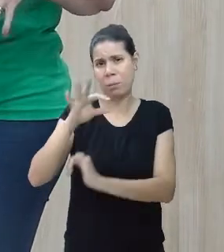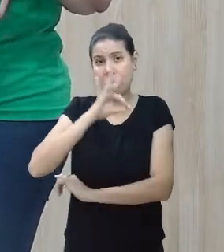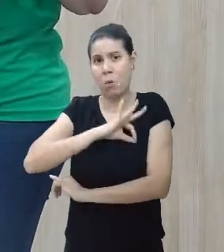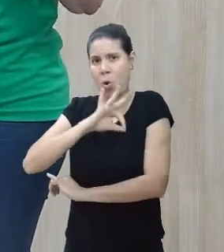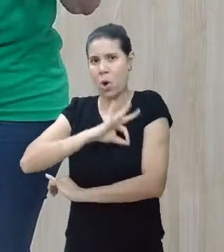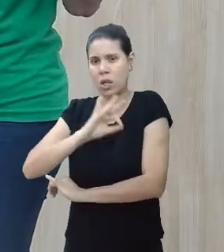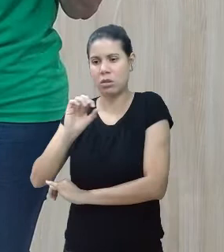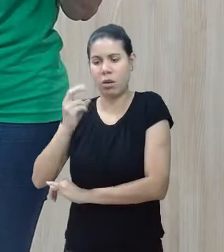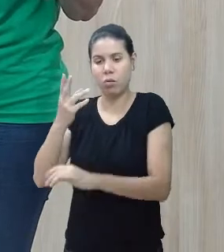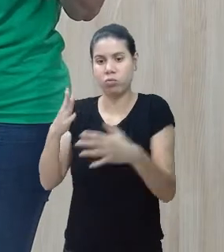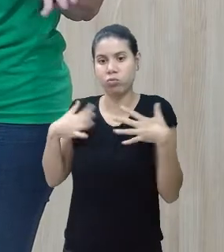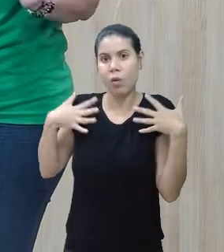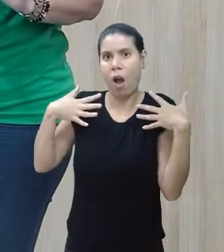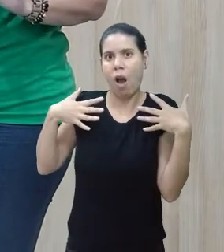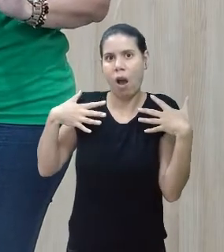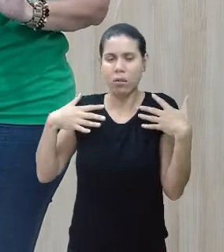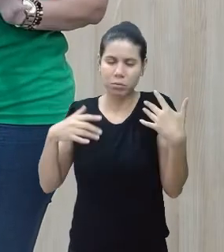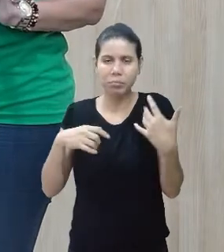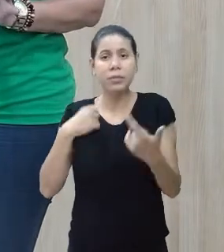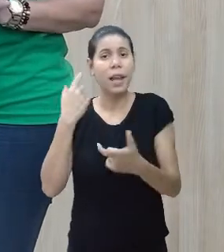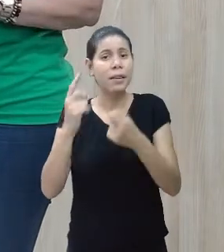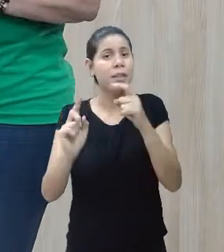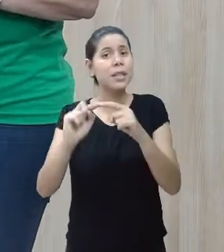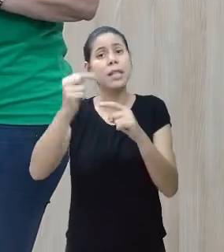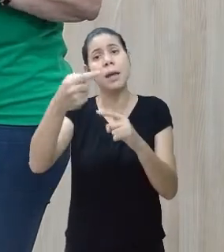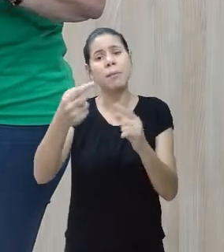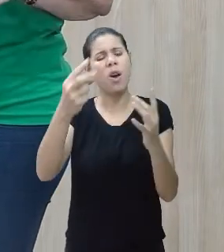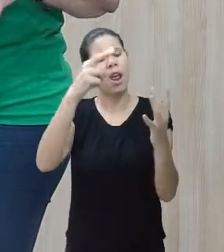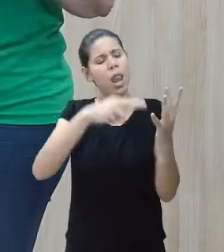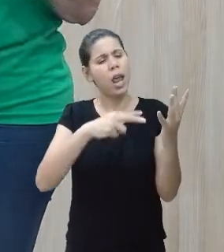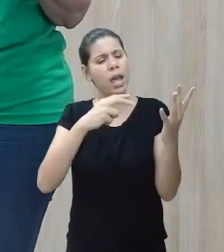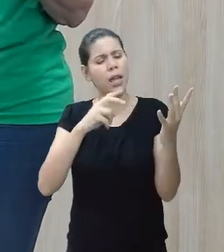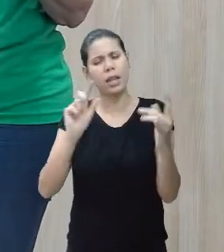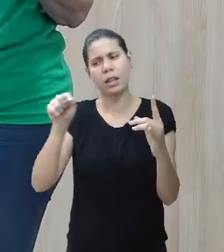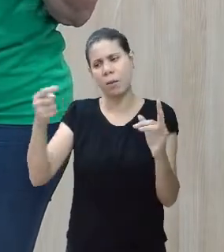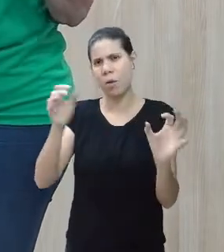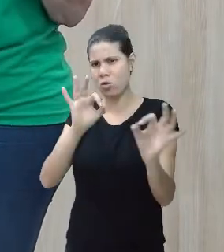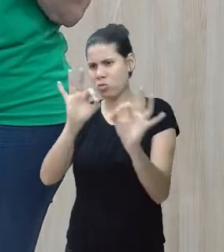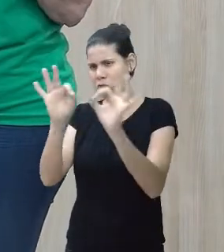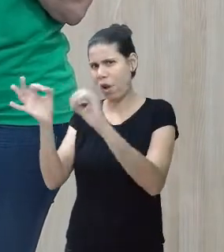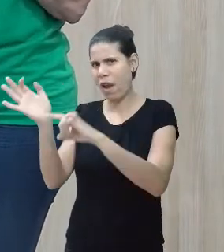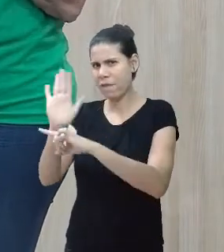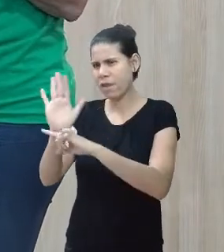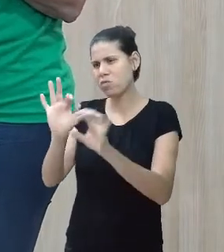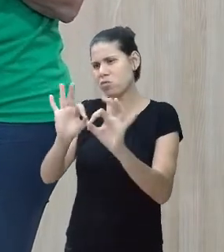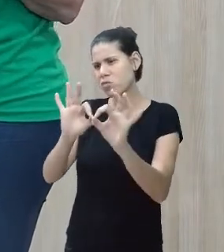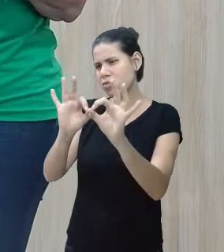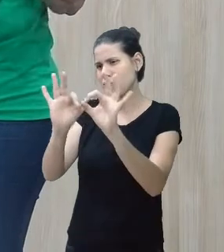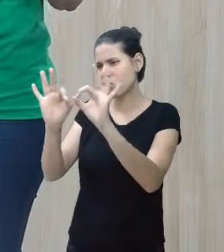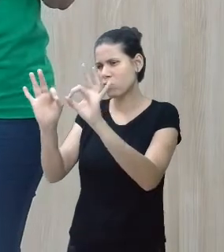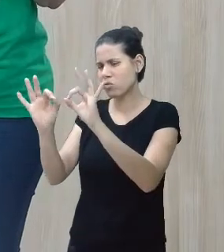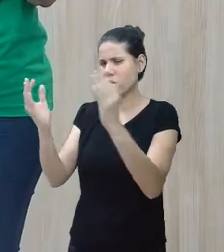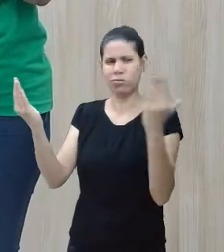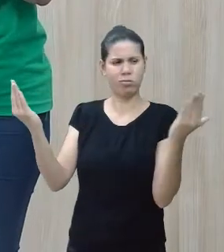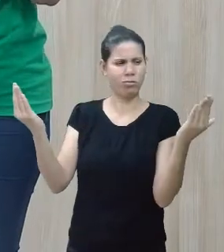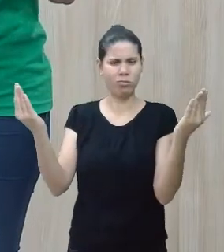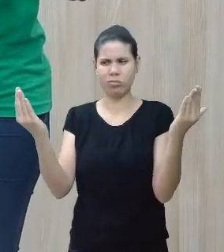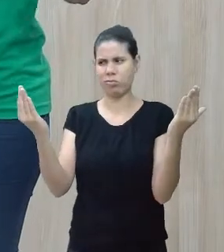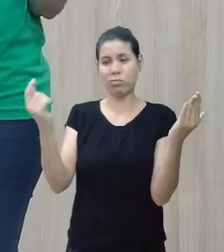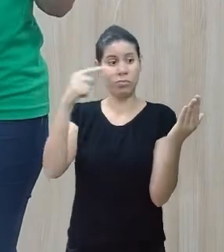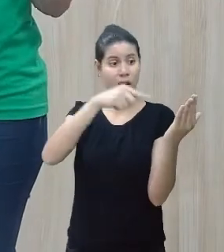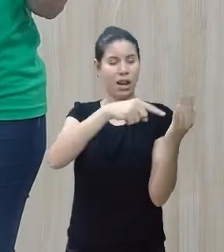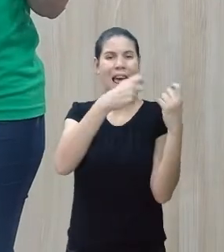ou um suspense, e às vezes depois a gente lê esse livro, a gente assiste o filme. Então a gente vê que no livro tem riquezas